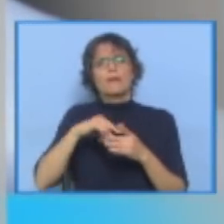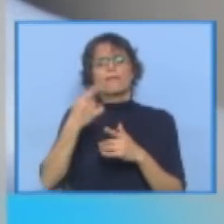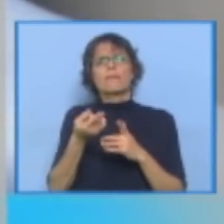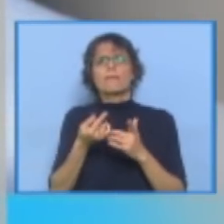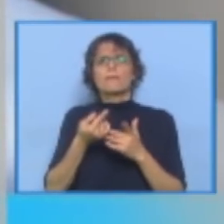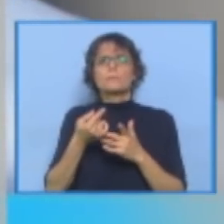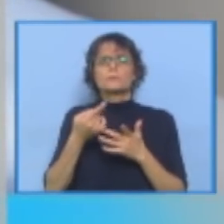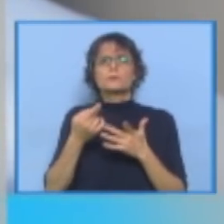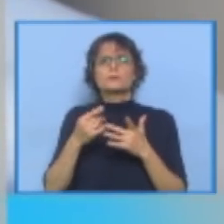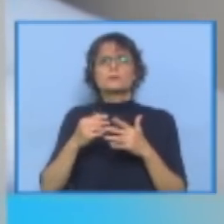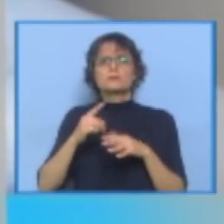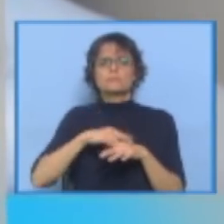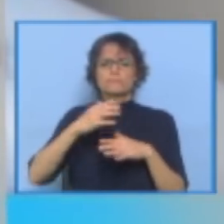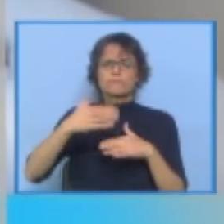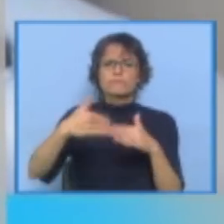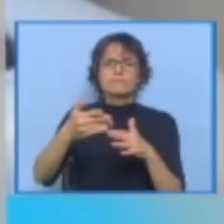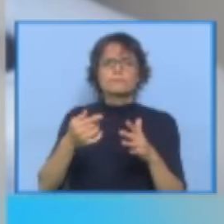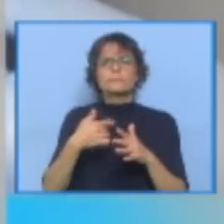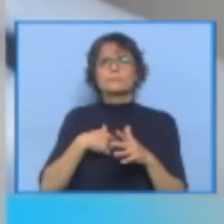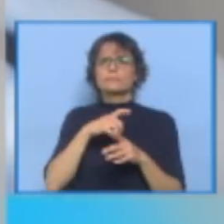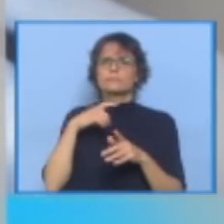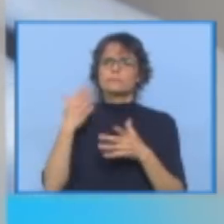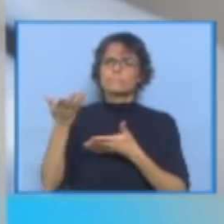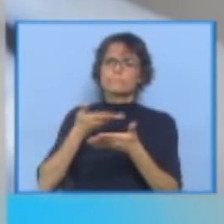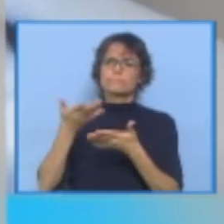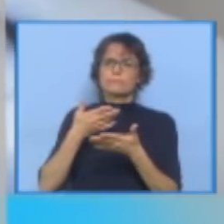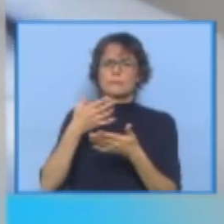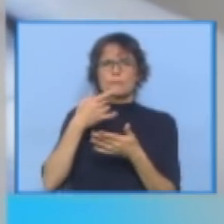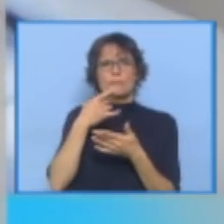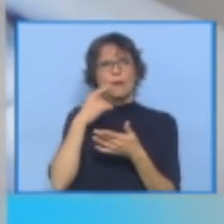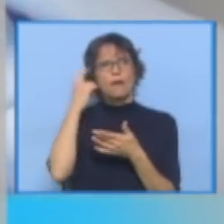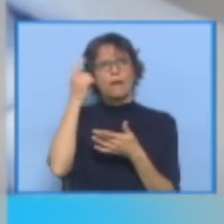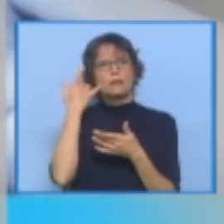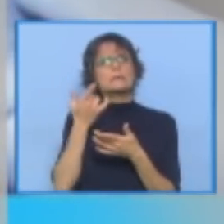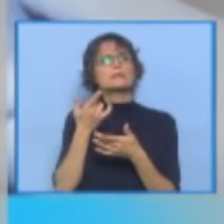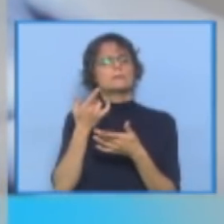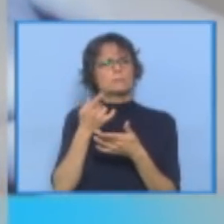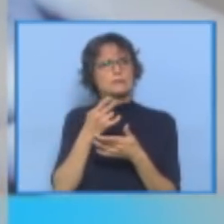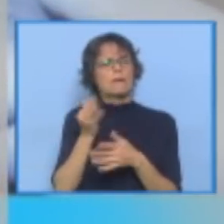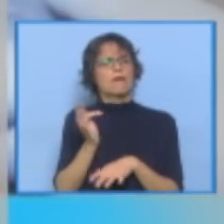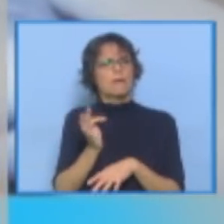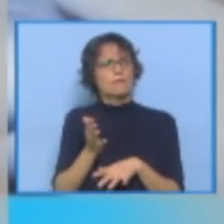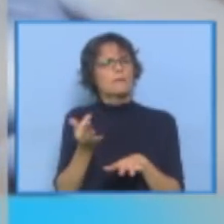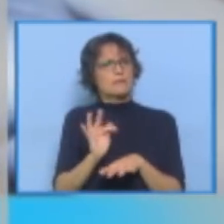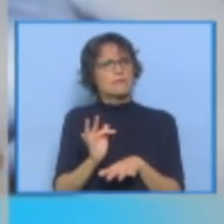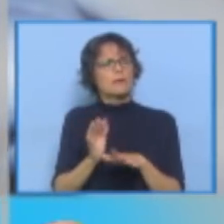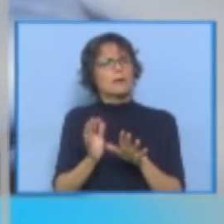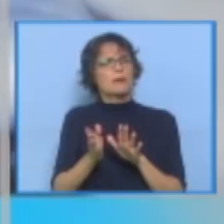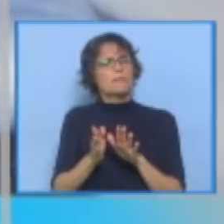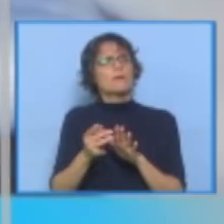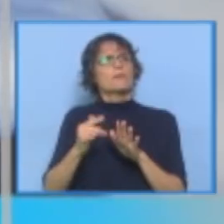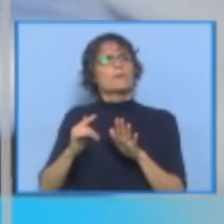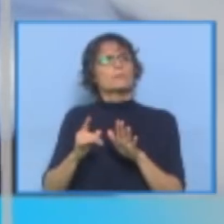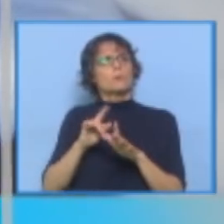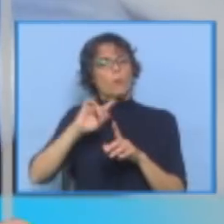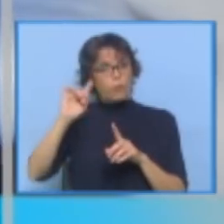Padre Tolentino e eu em conversa chegámos à conclusão que valia a pena reeditar a ideia, mas desta vez na minha